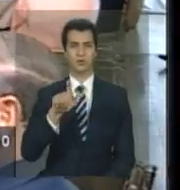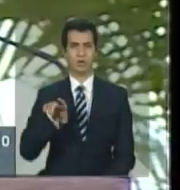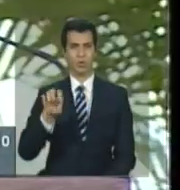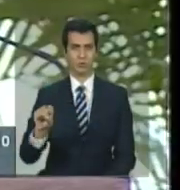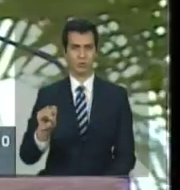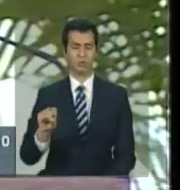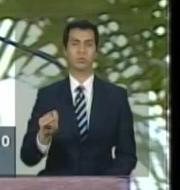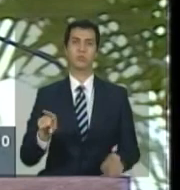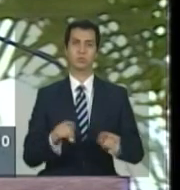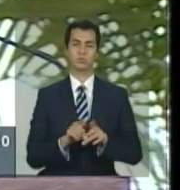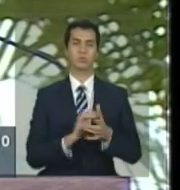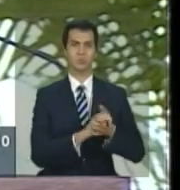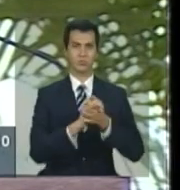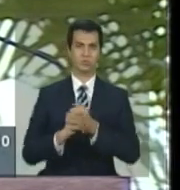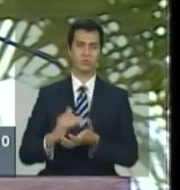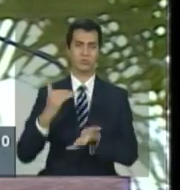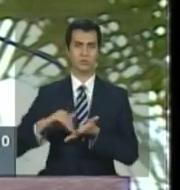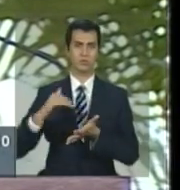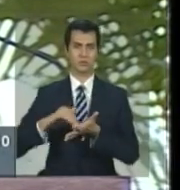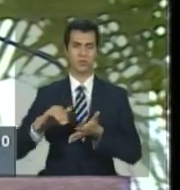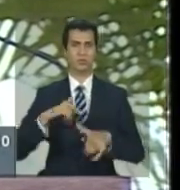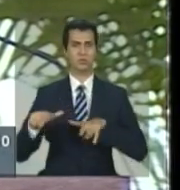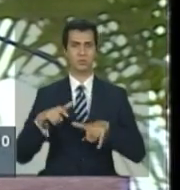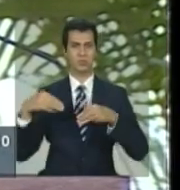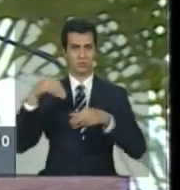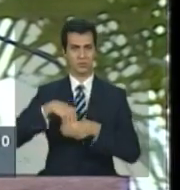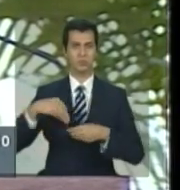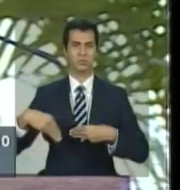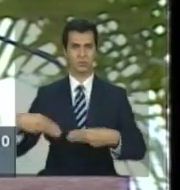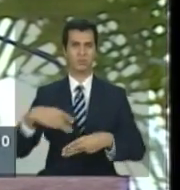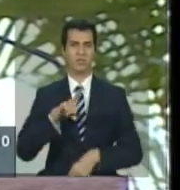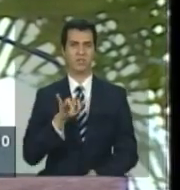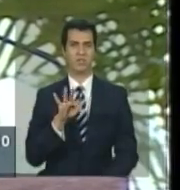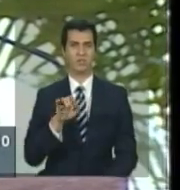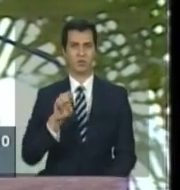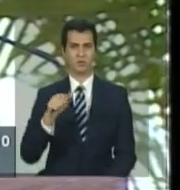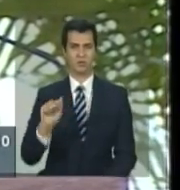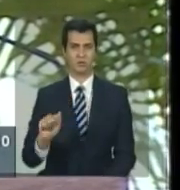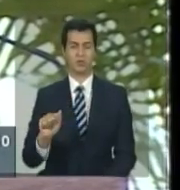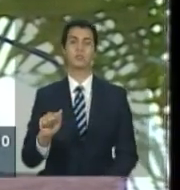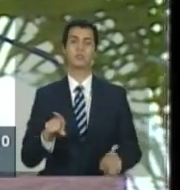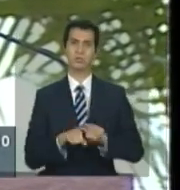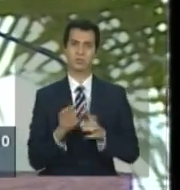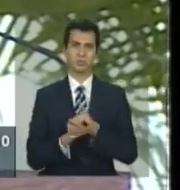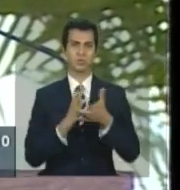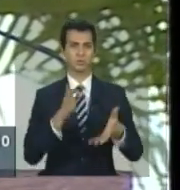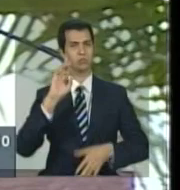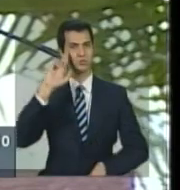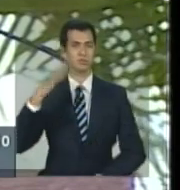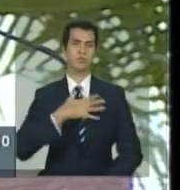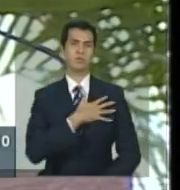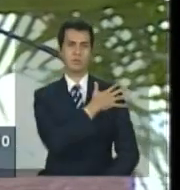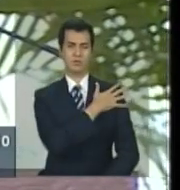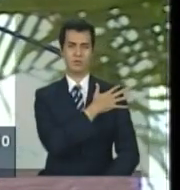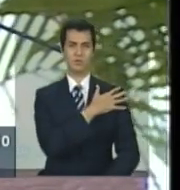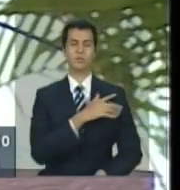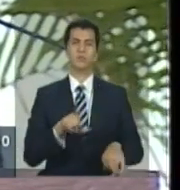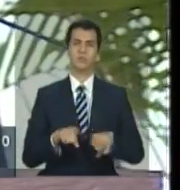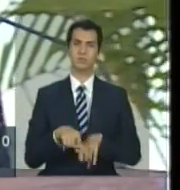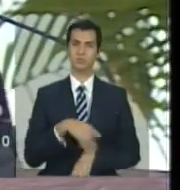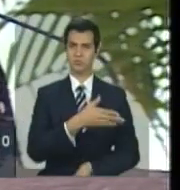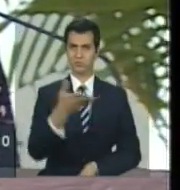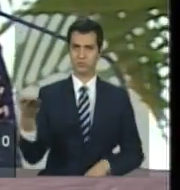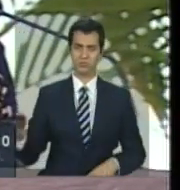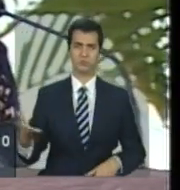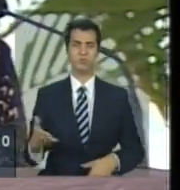Denardi. Senhores secretários do Ministério da Defesa, senhores oficiais generais, senhoras e